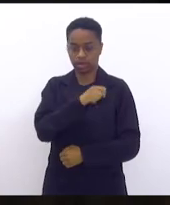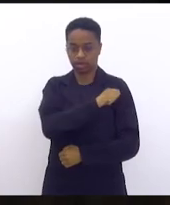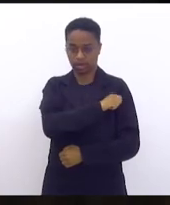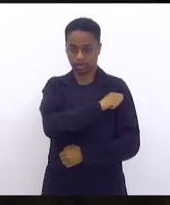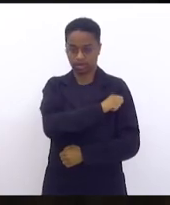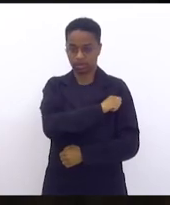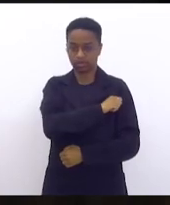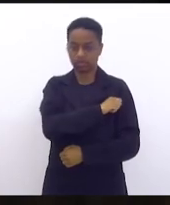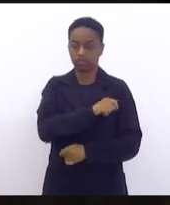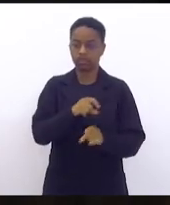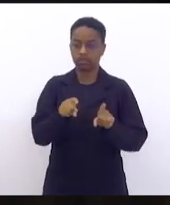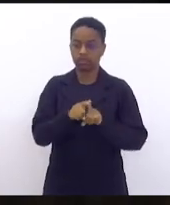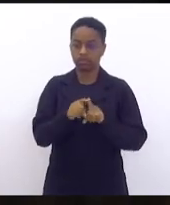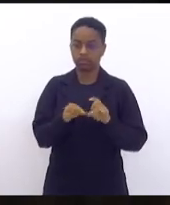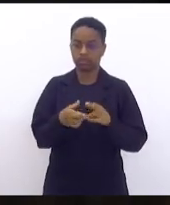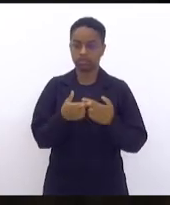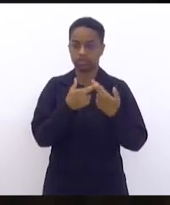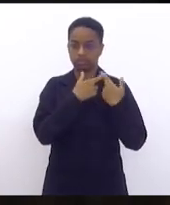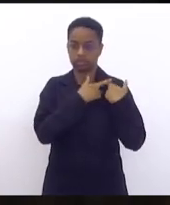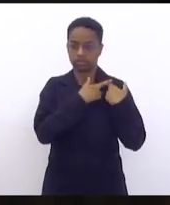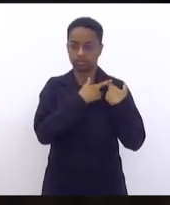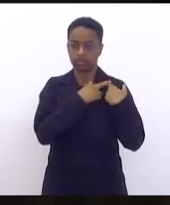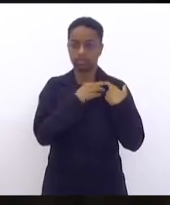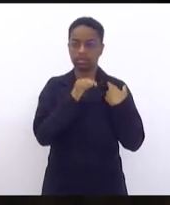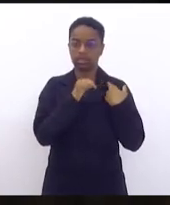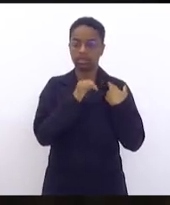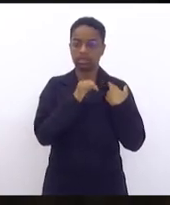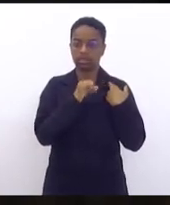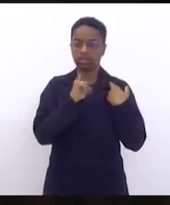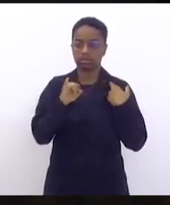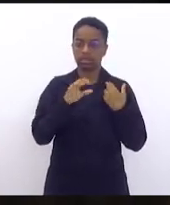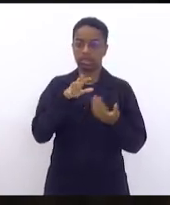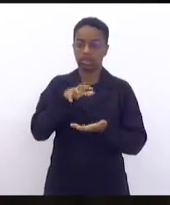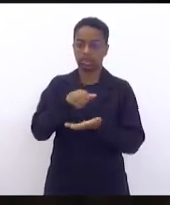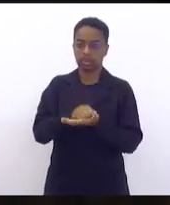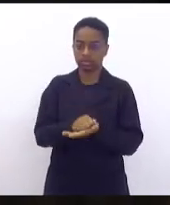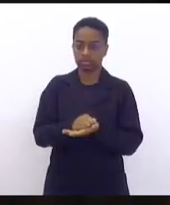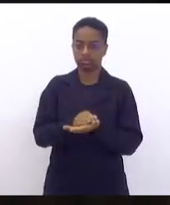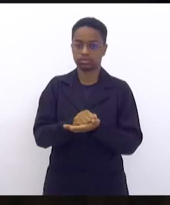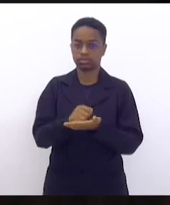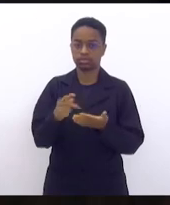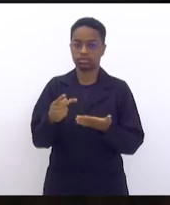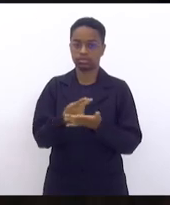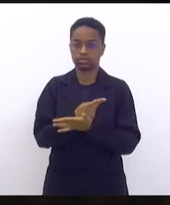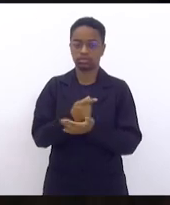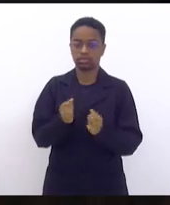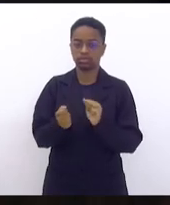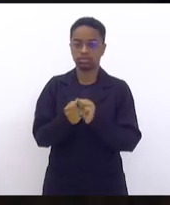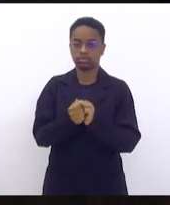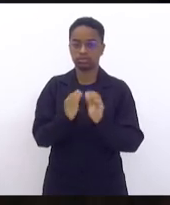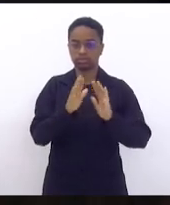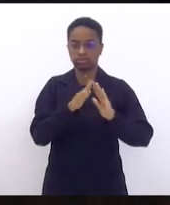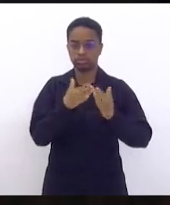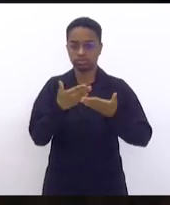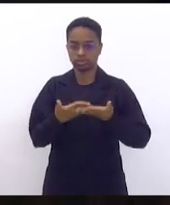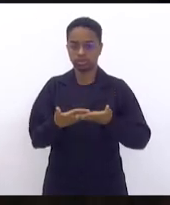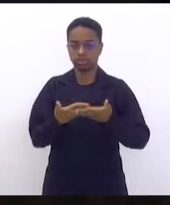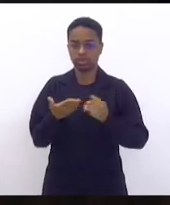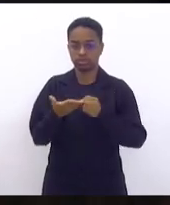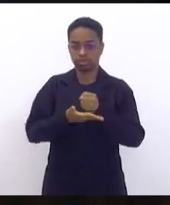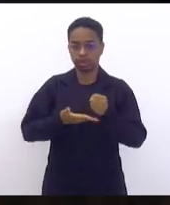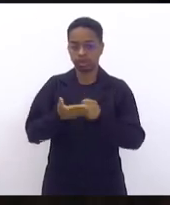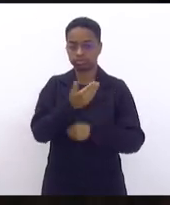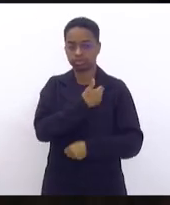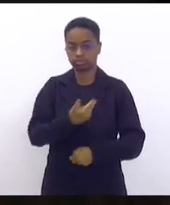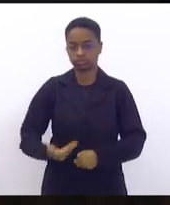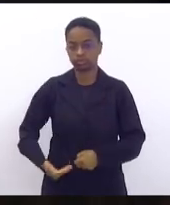estudantes e seus responsáveis quanto aos respectivos cadastros realizados junto às unidades escolares de ensino básico, públicas